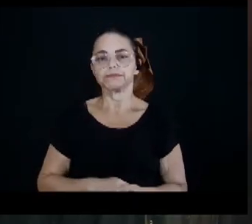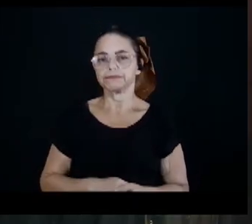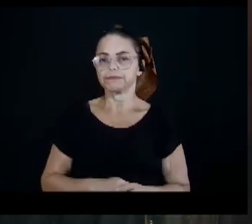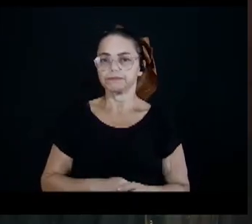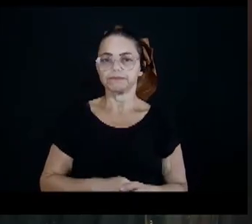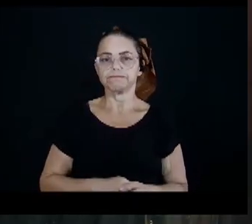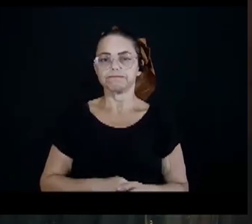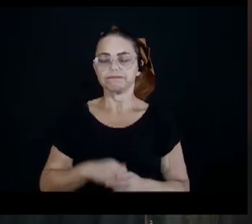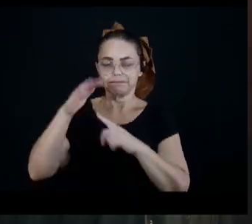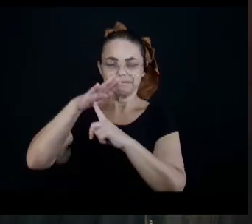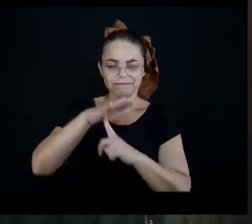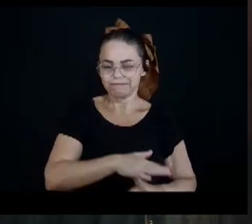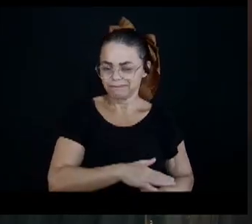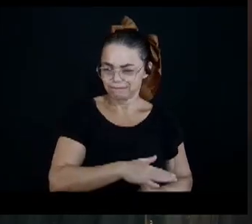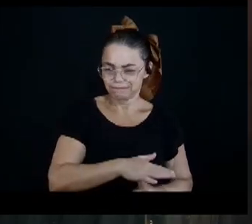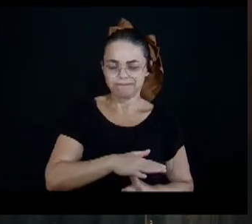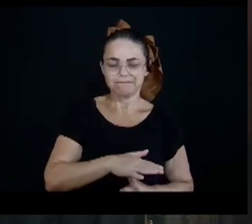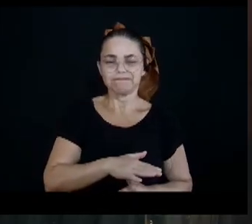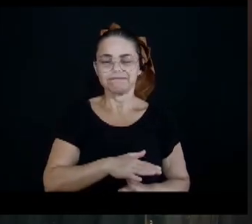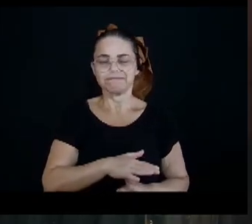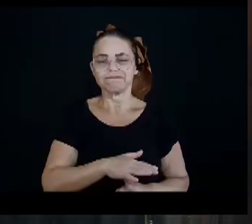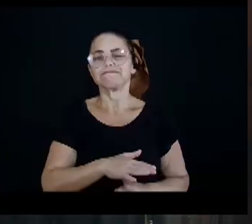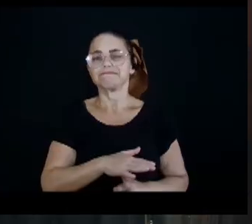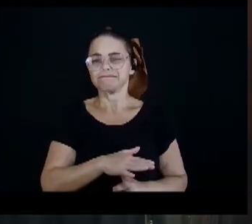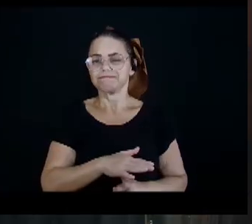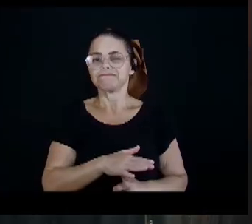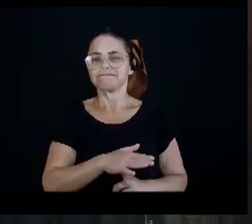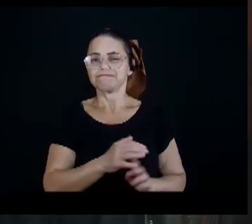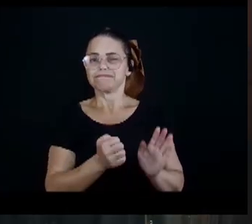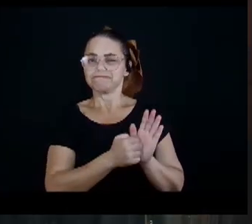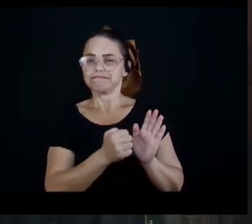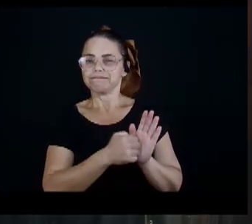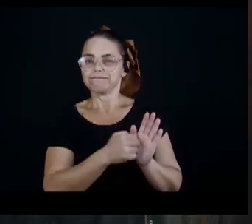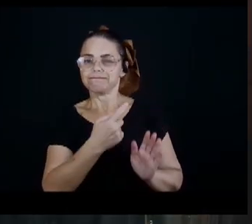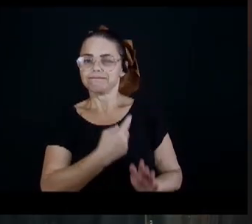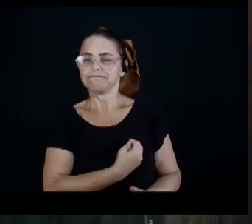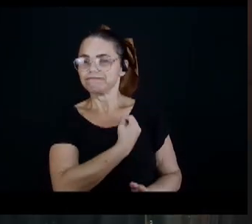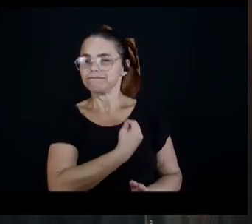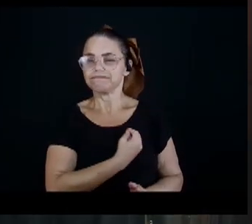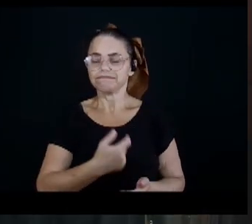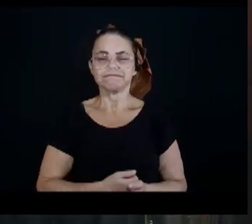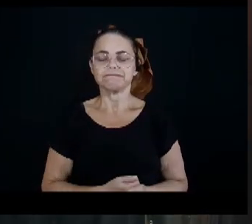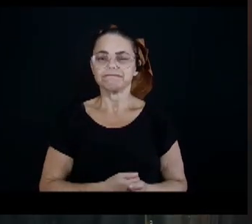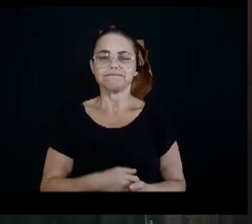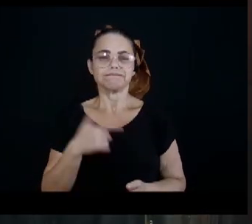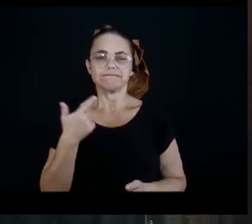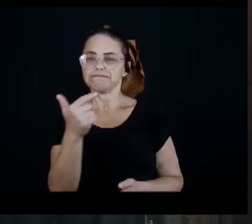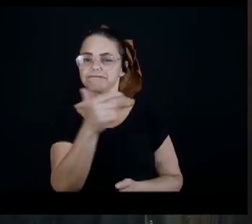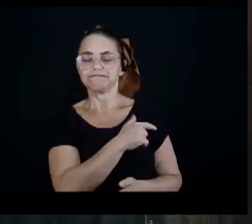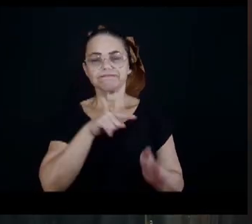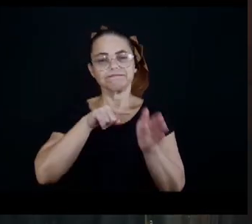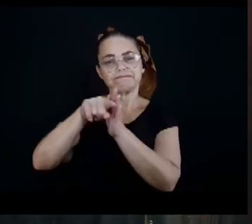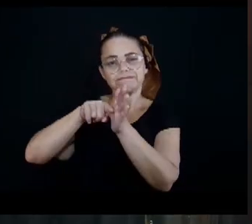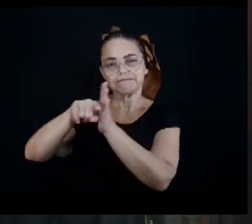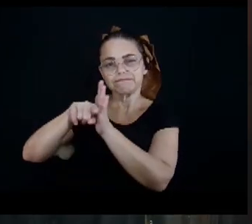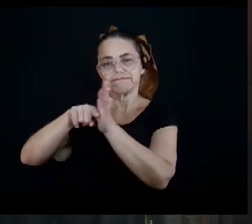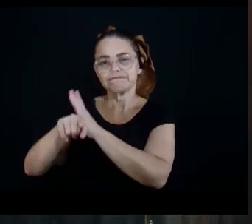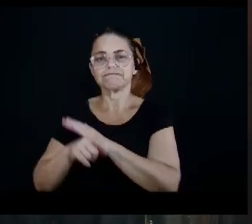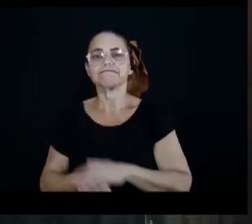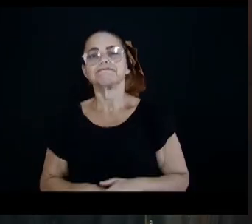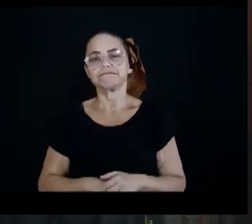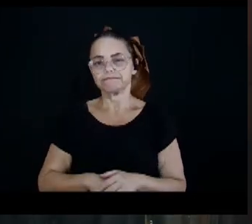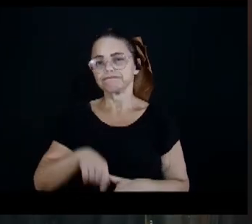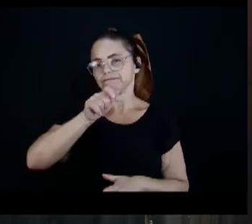estar batendo aí na porta. Então, não existe correlação direta, né? Ainda não temos pesquisa disso, mas pessoas que já